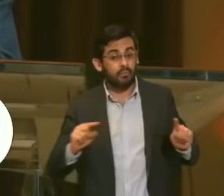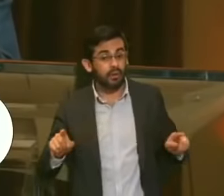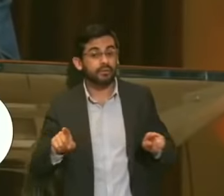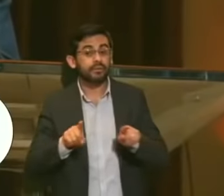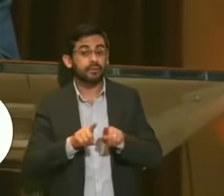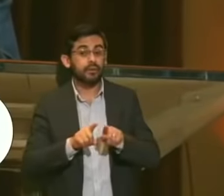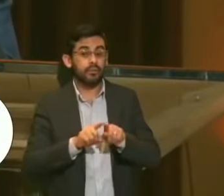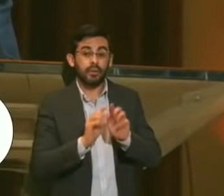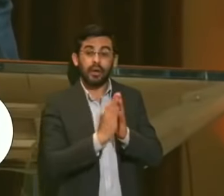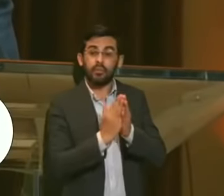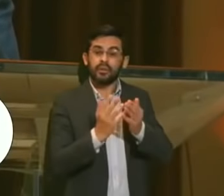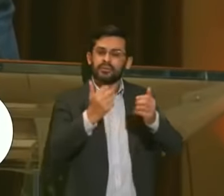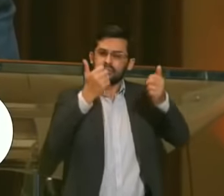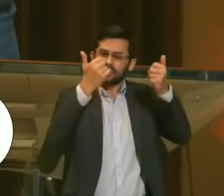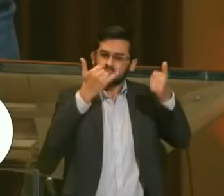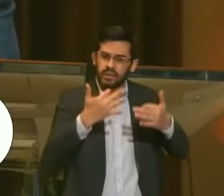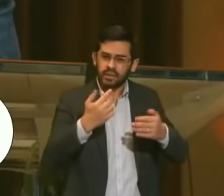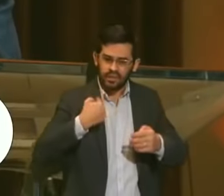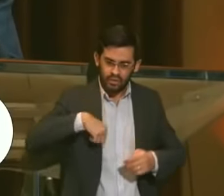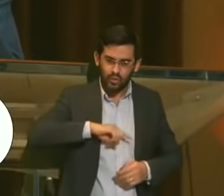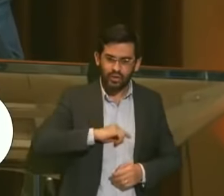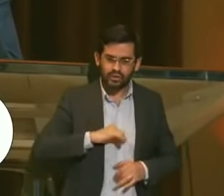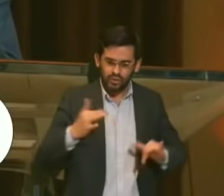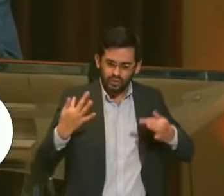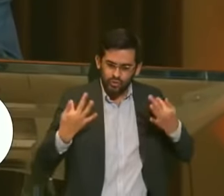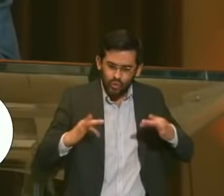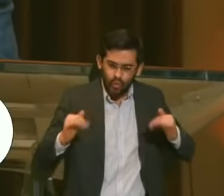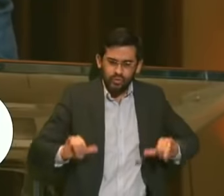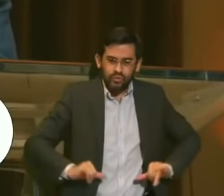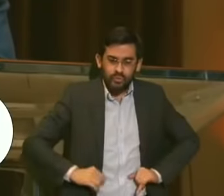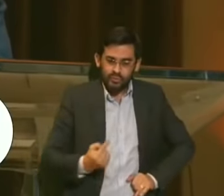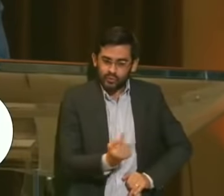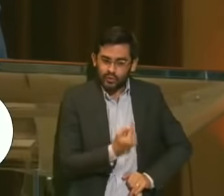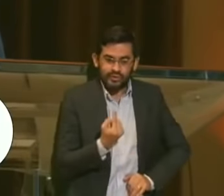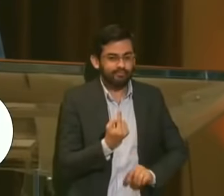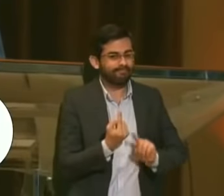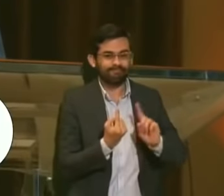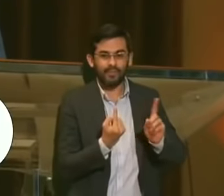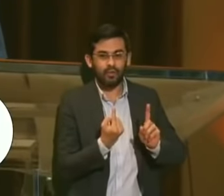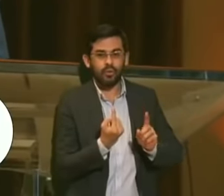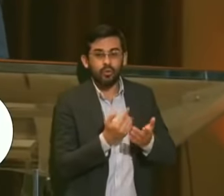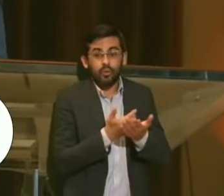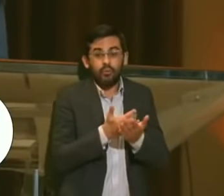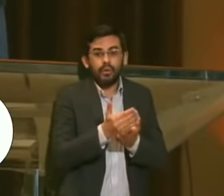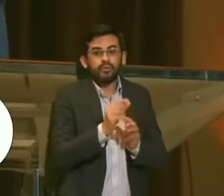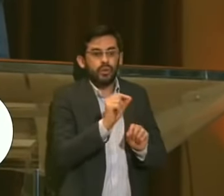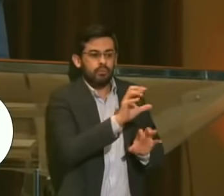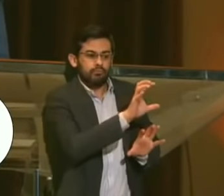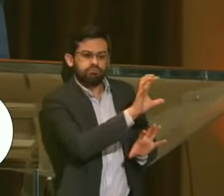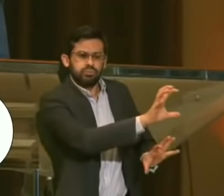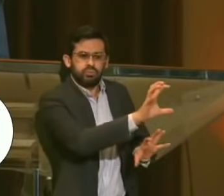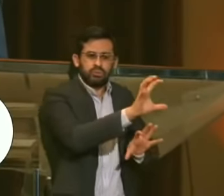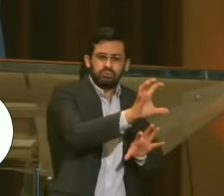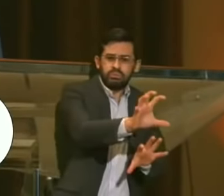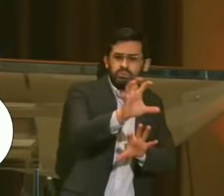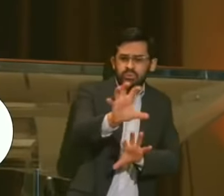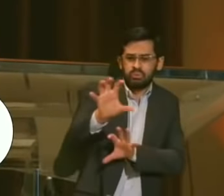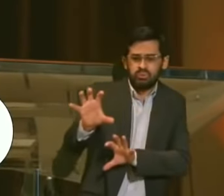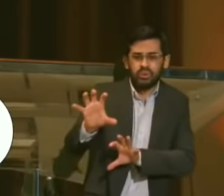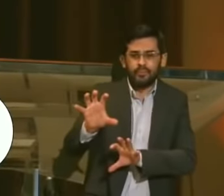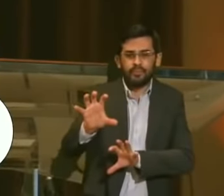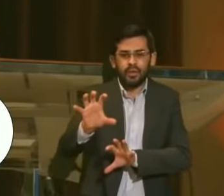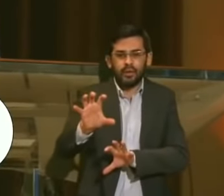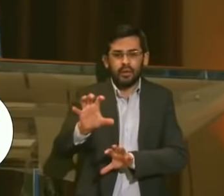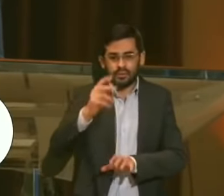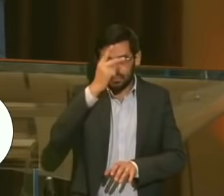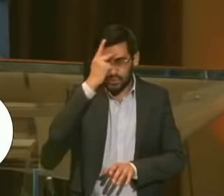gente não vive isso, a dor, sozinho, mas a gente passa isso e isso vira uma coisa ruim